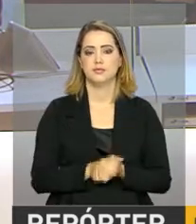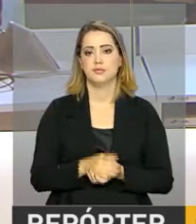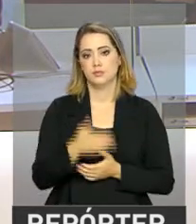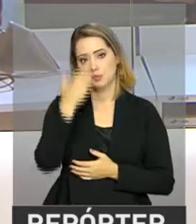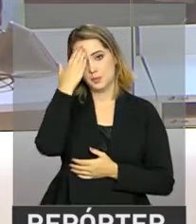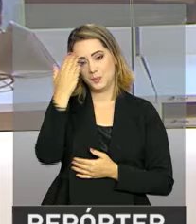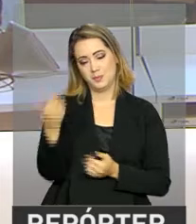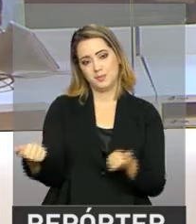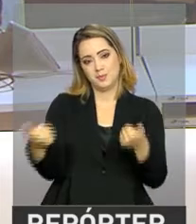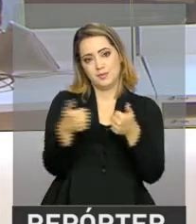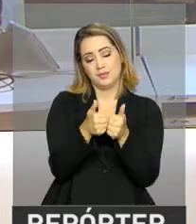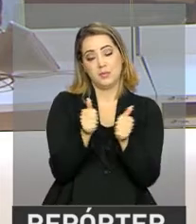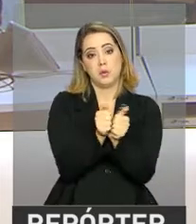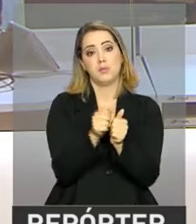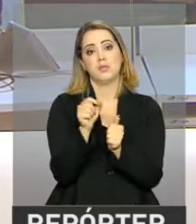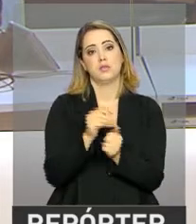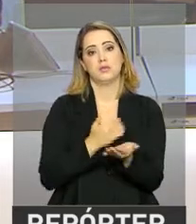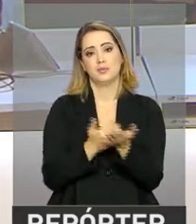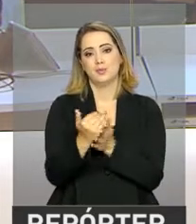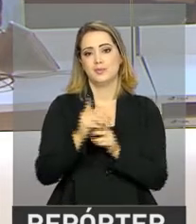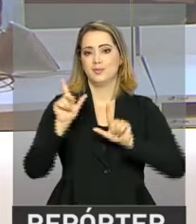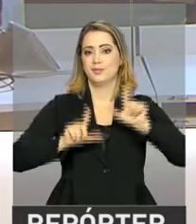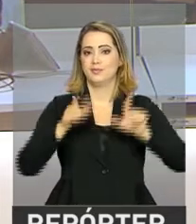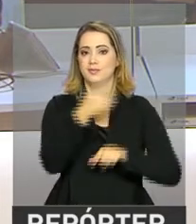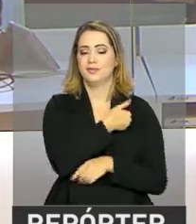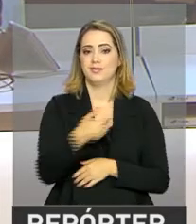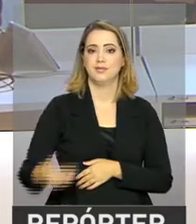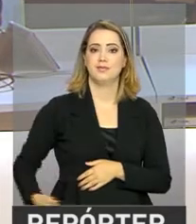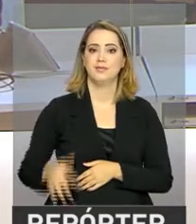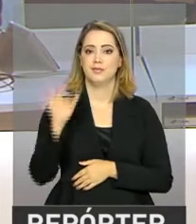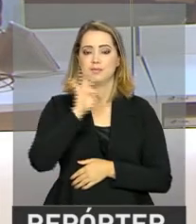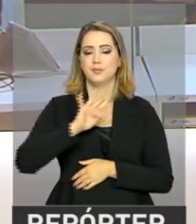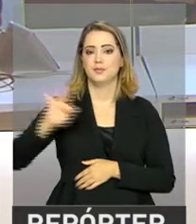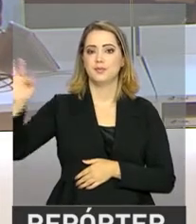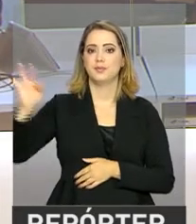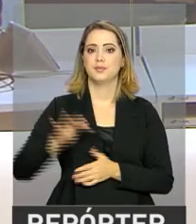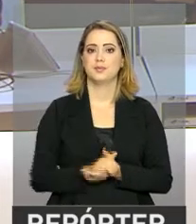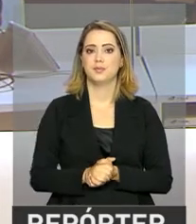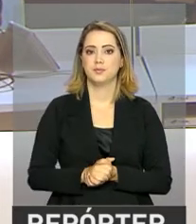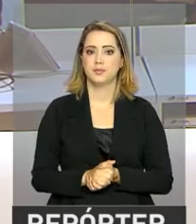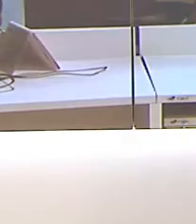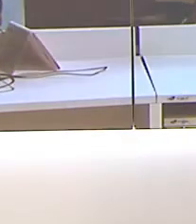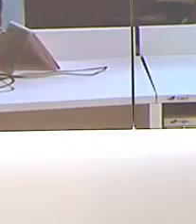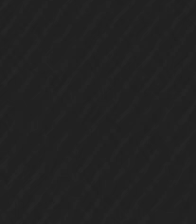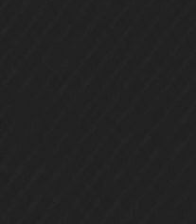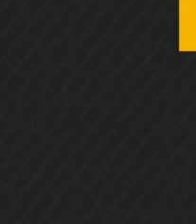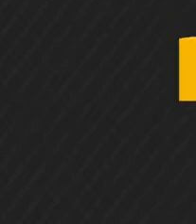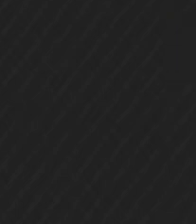Obrigada pela sua companhia e continue com a gente aqui na NBR, a TV do Governo Federal.